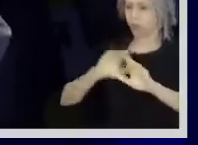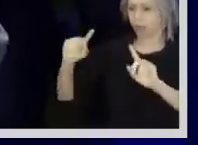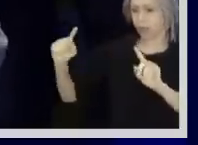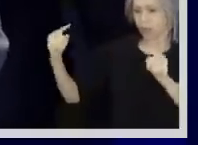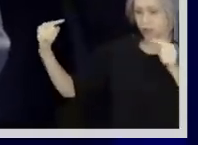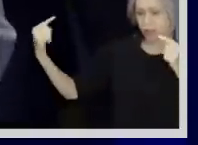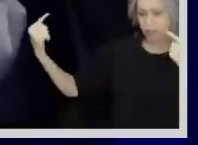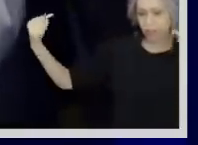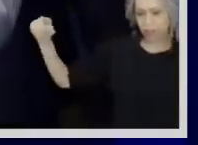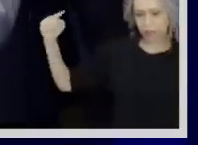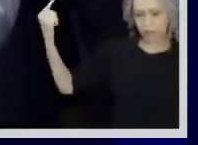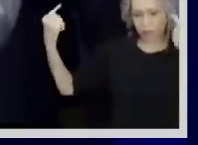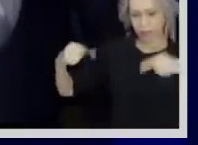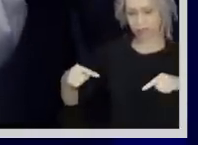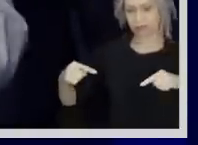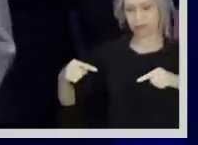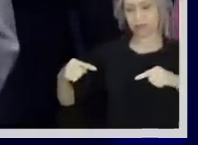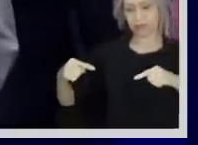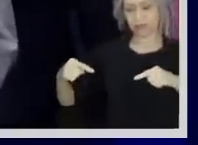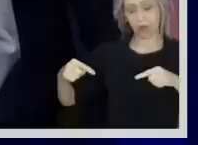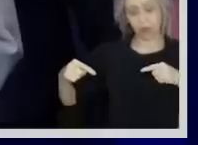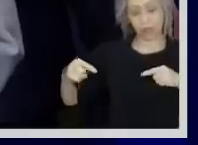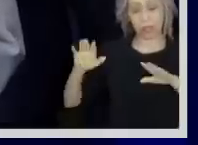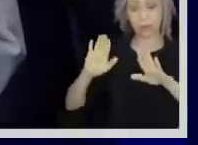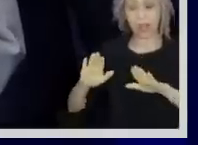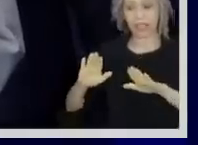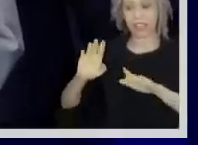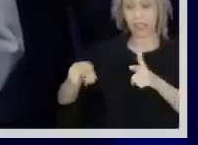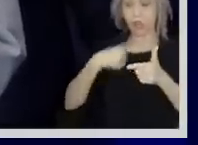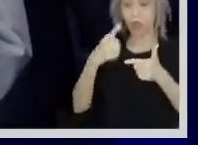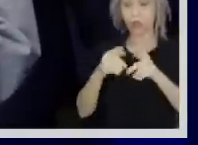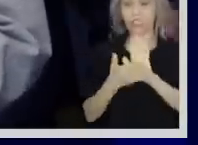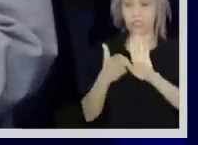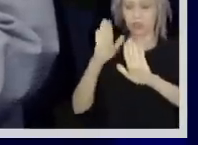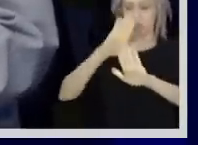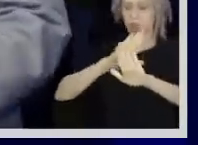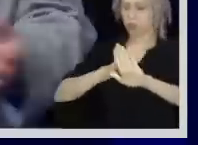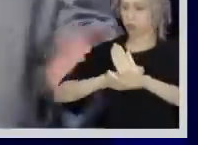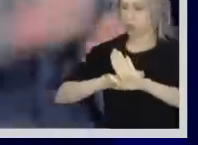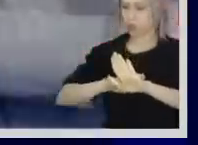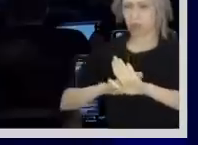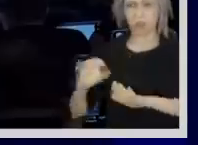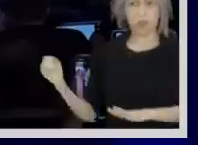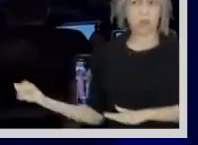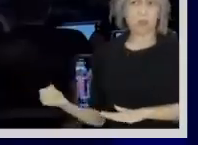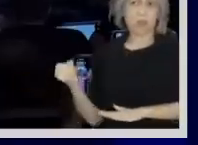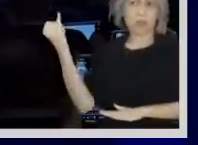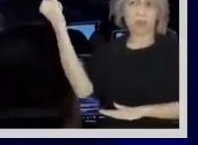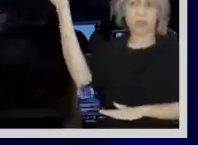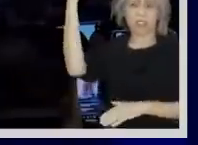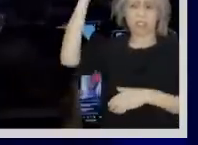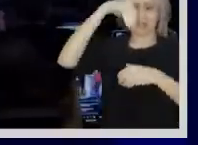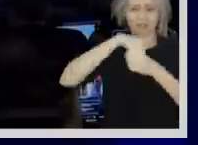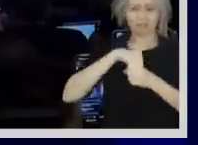o MDB pegou transportes e cidades, ali nós temos o quê? O MDB dizendo,